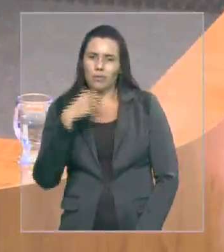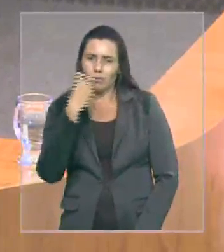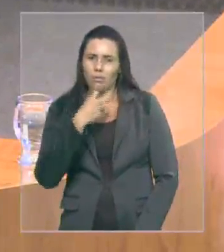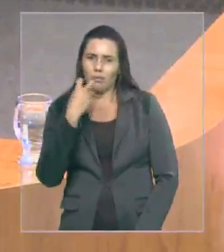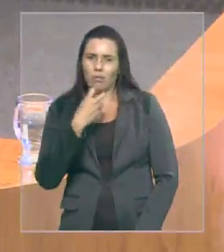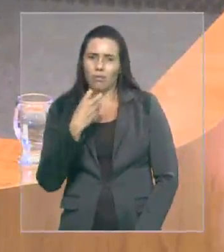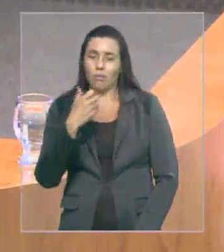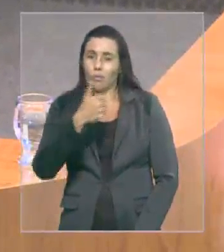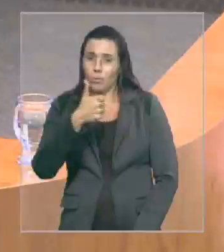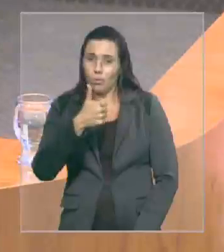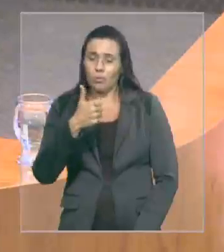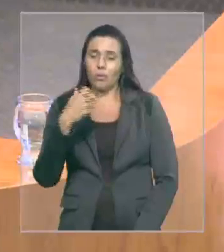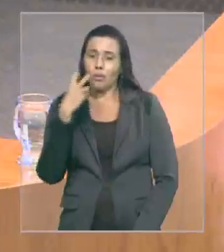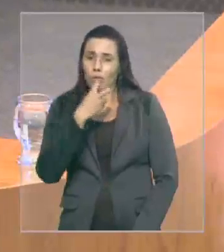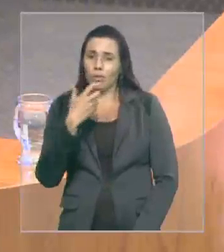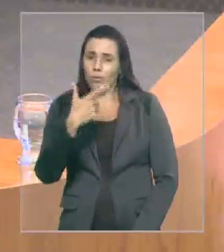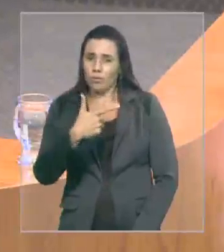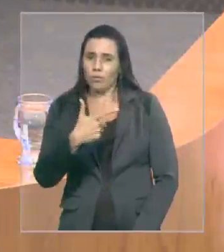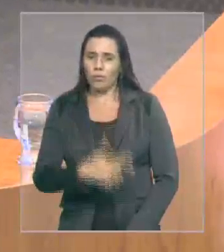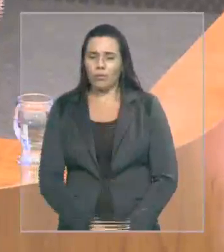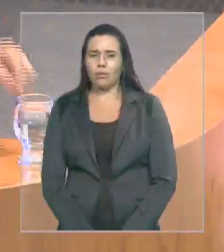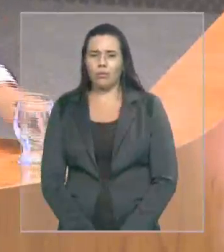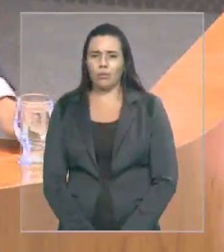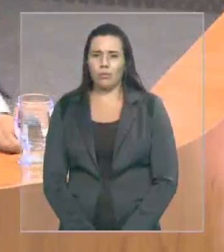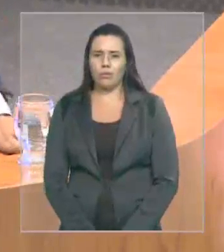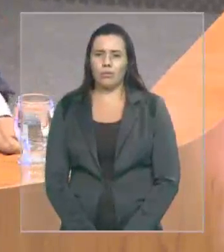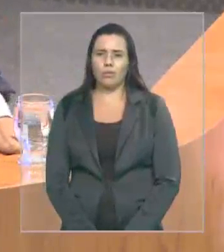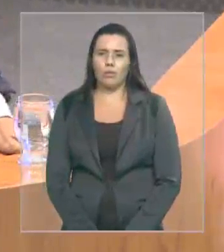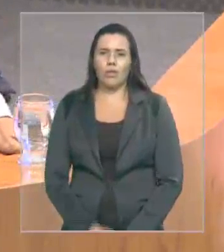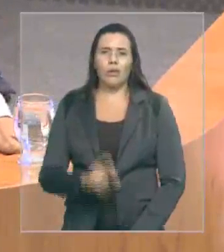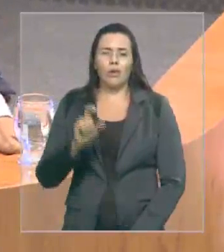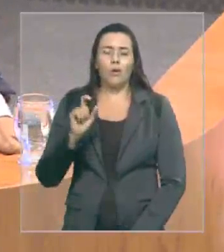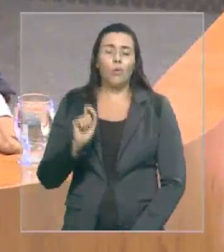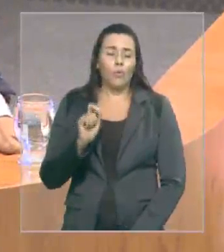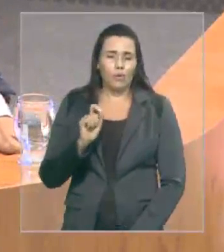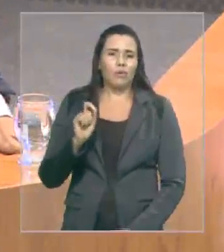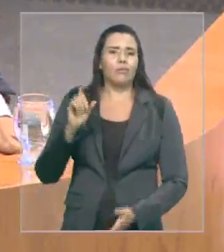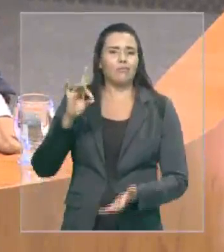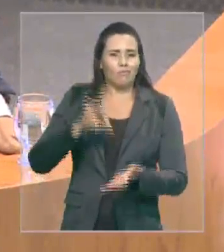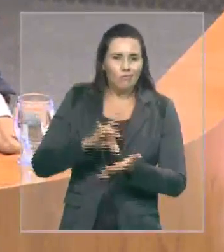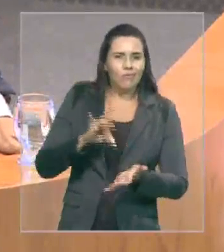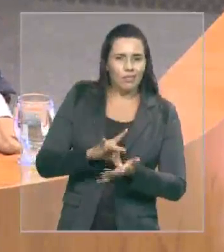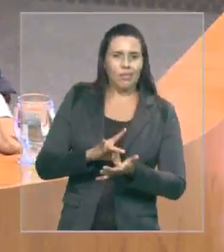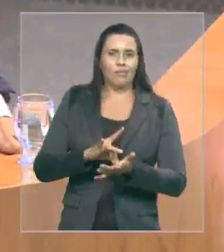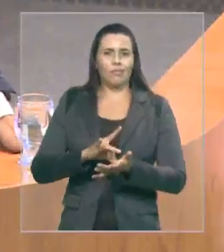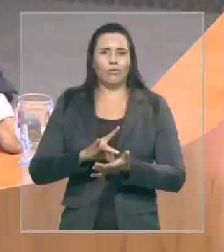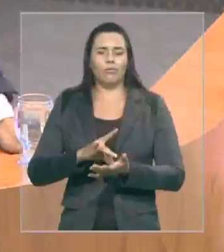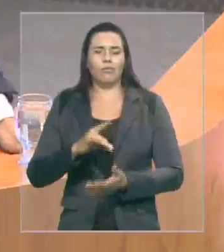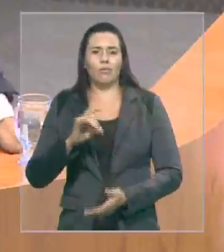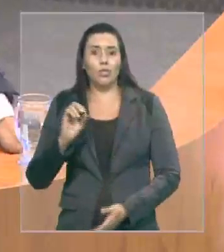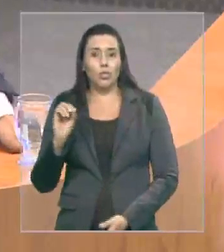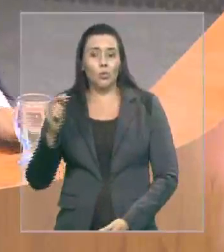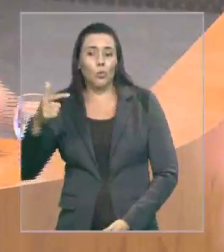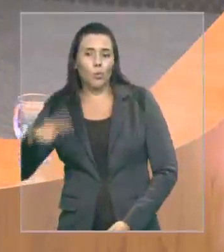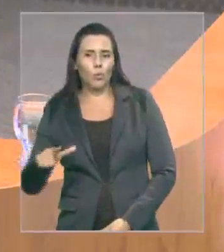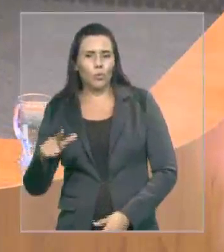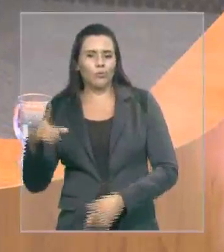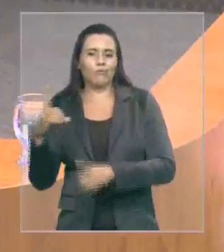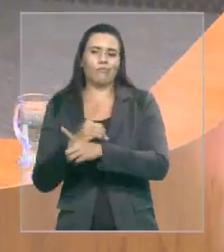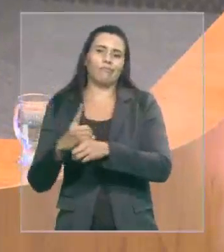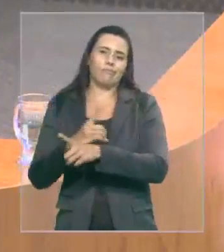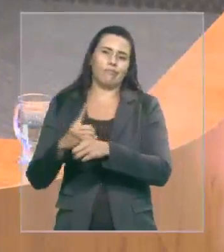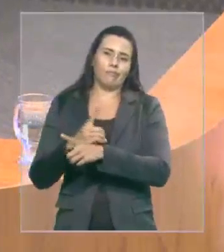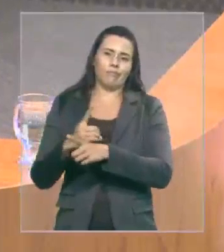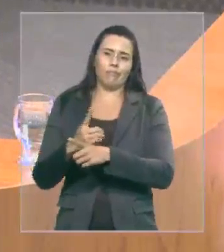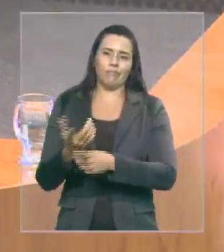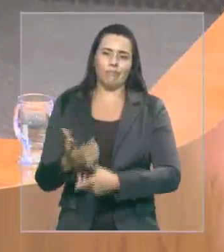1 e o 2, mas tem 2, o da propaganda enganosa e o da realidade. Medíocre, se Vossa Excelência não